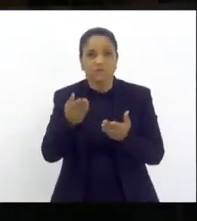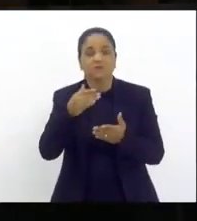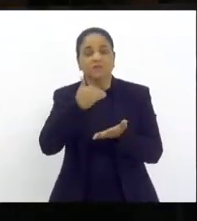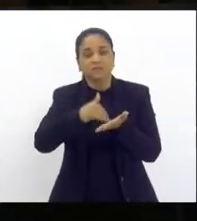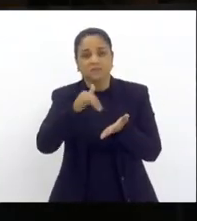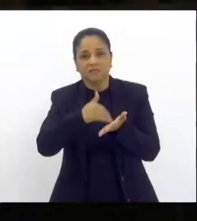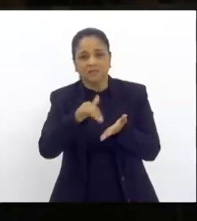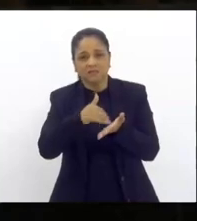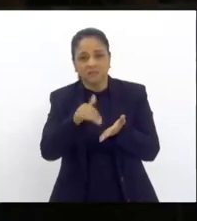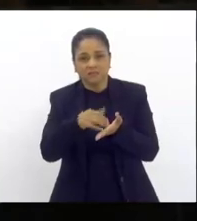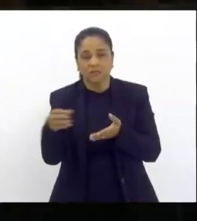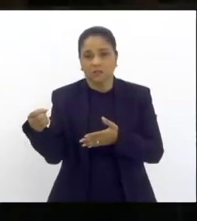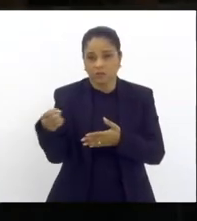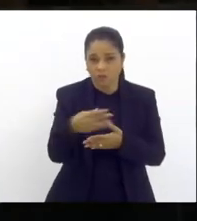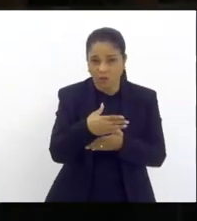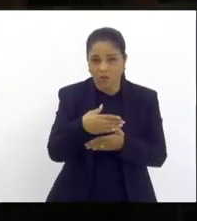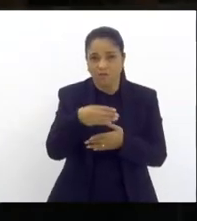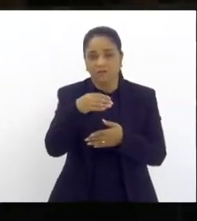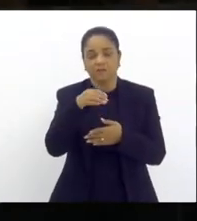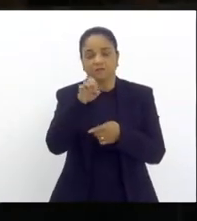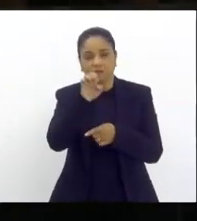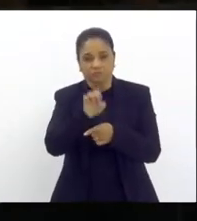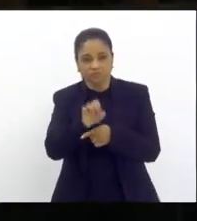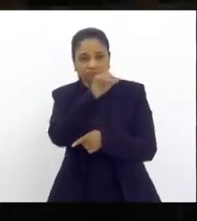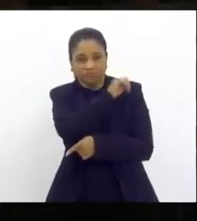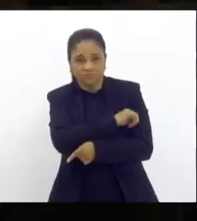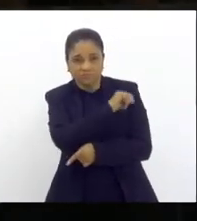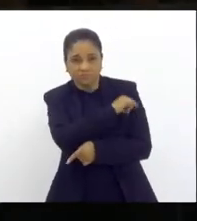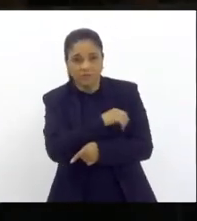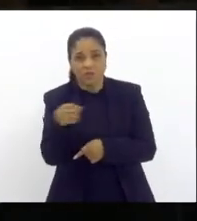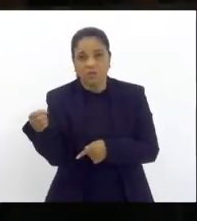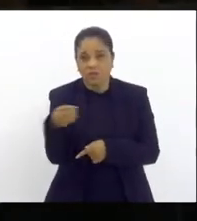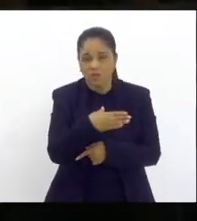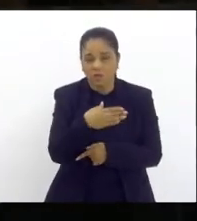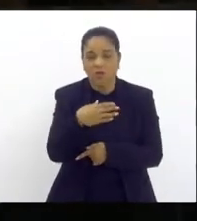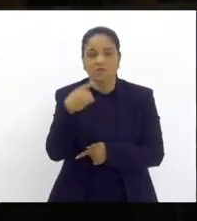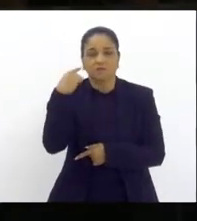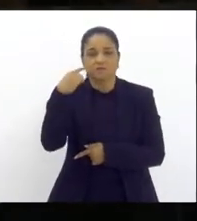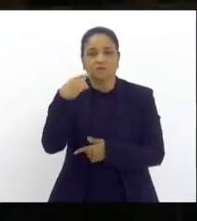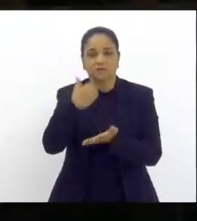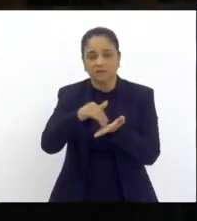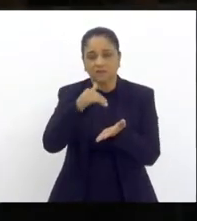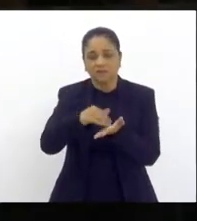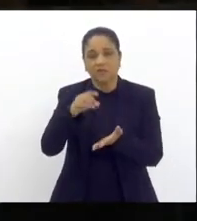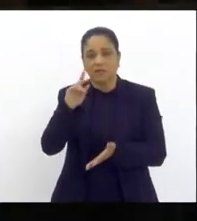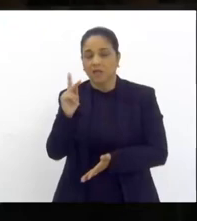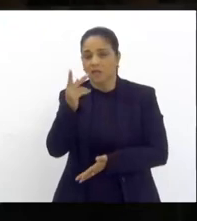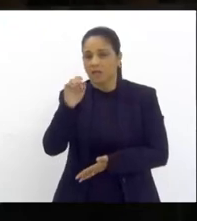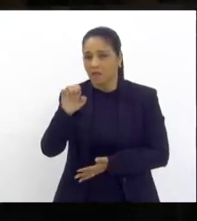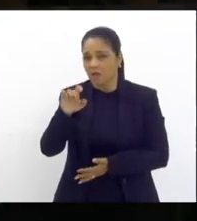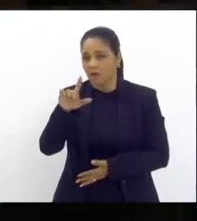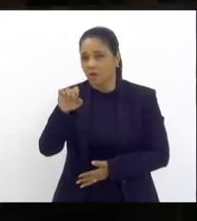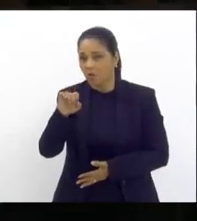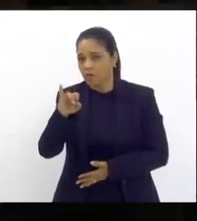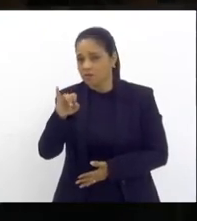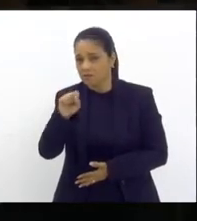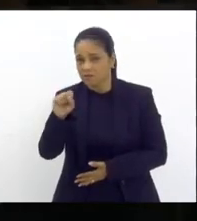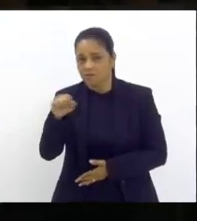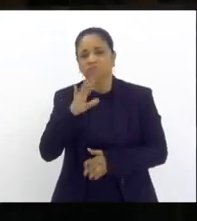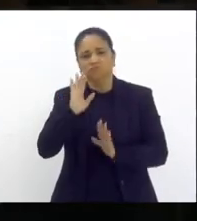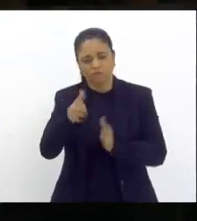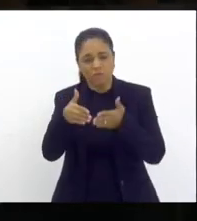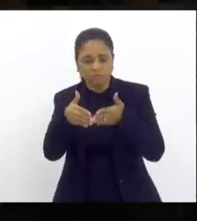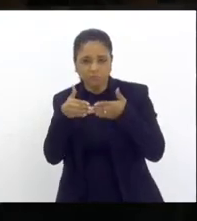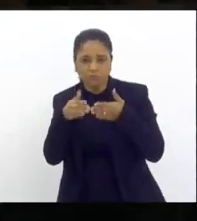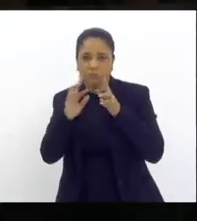Mulheres no âmbito do Estado do Rio de Janeiro. A nova secretária, a senhora Heloísa, inclusive, já solicitei uma reunião com